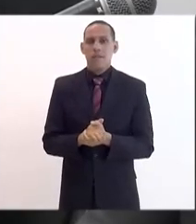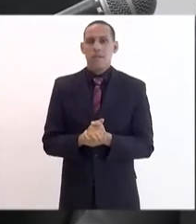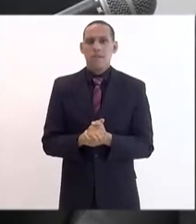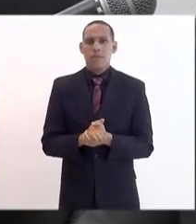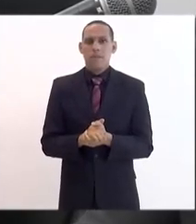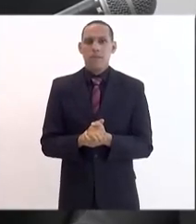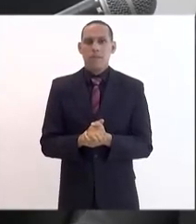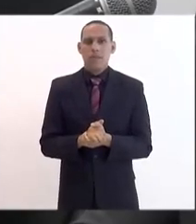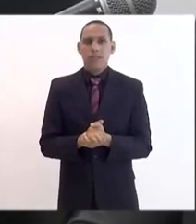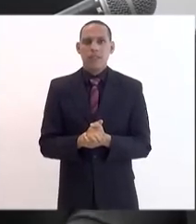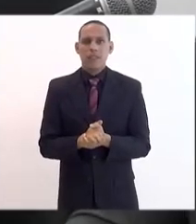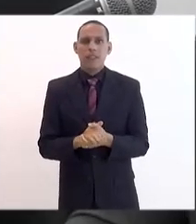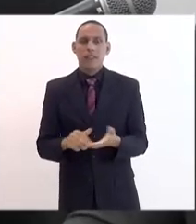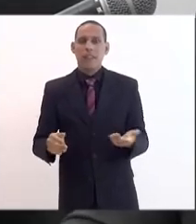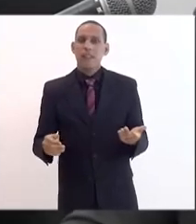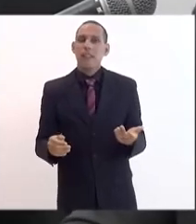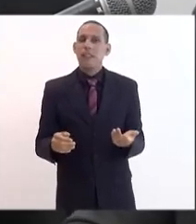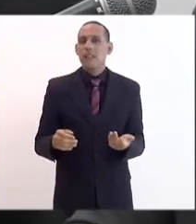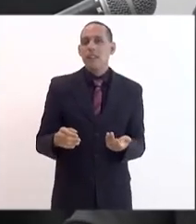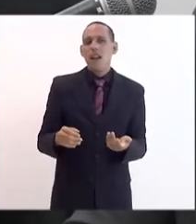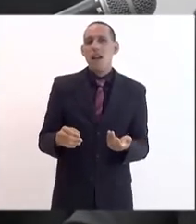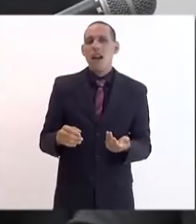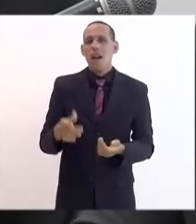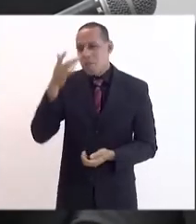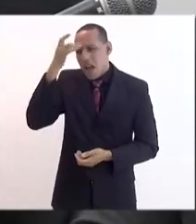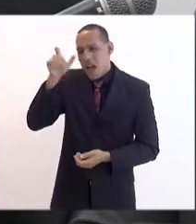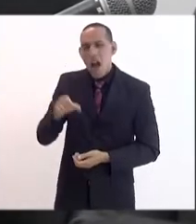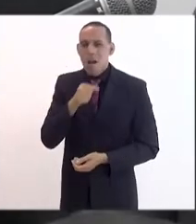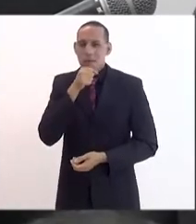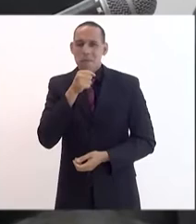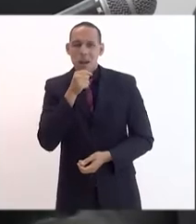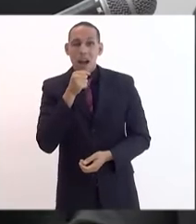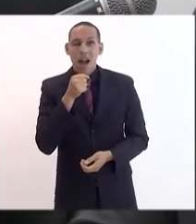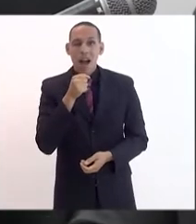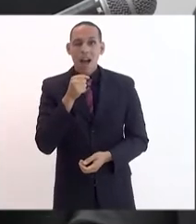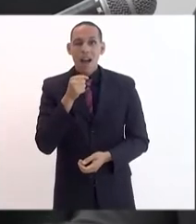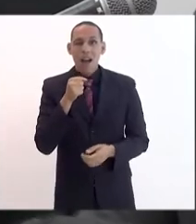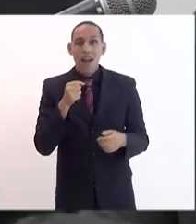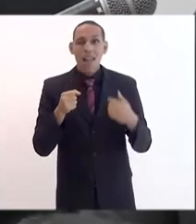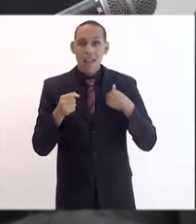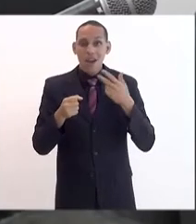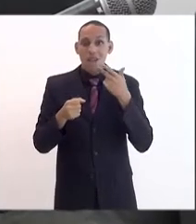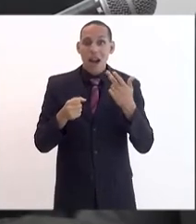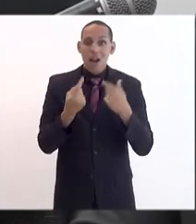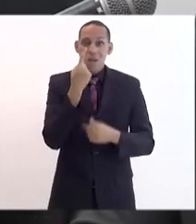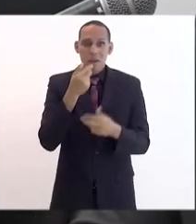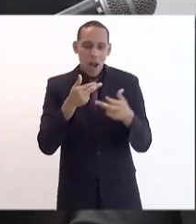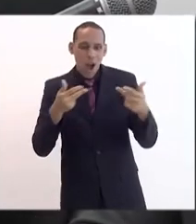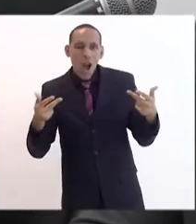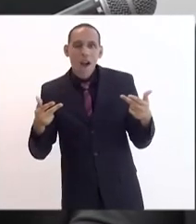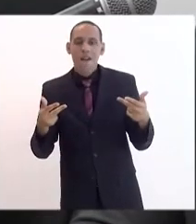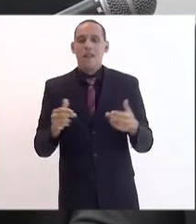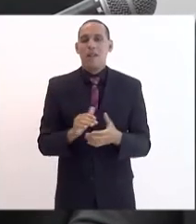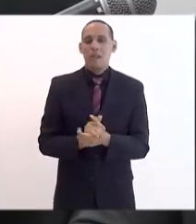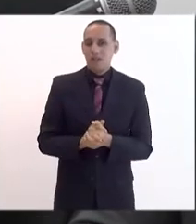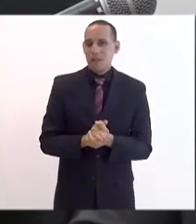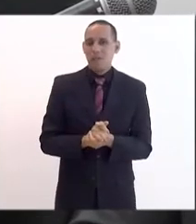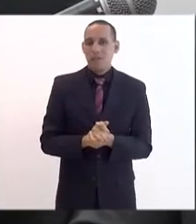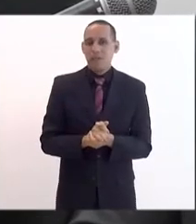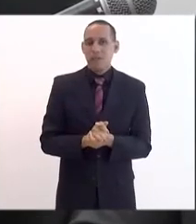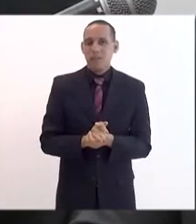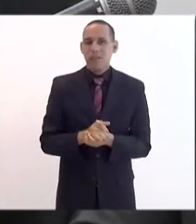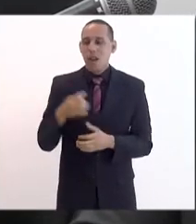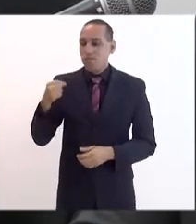o editor, o repórter, o responsável, pega uma fala minha, uma das falas, e me